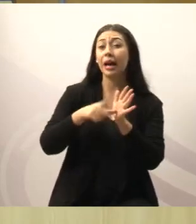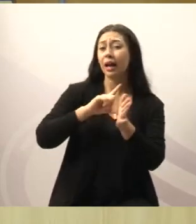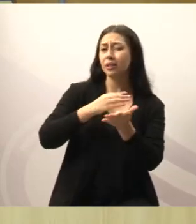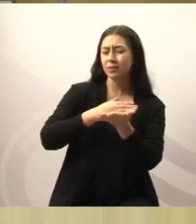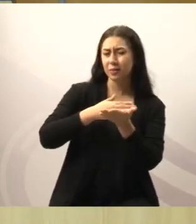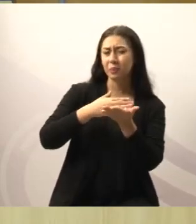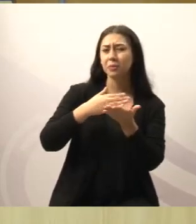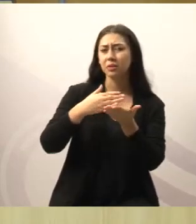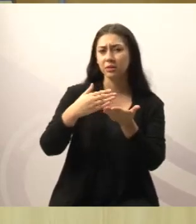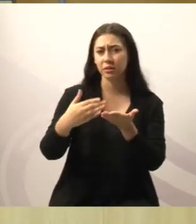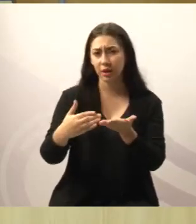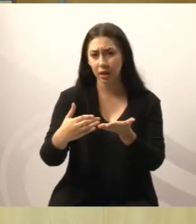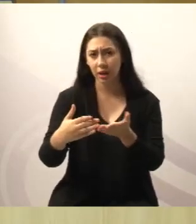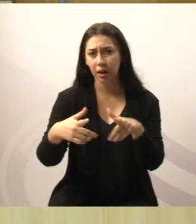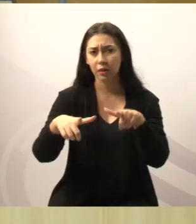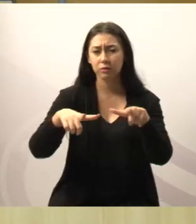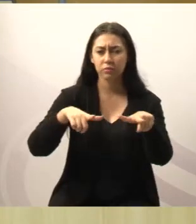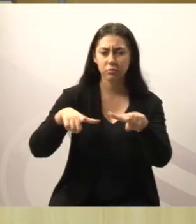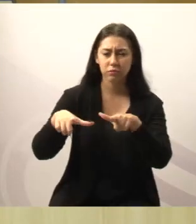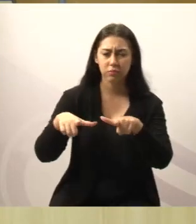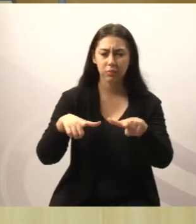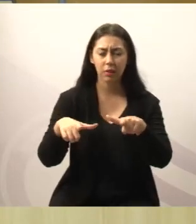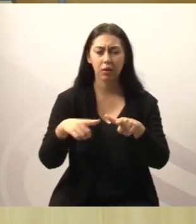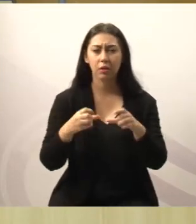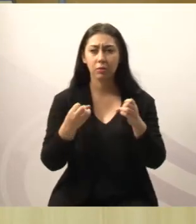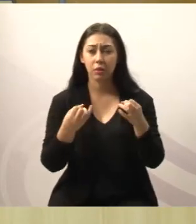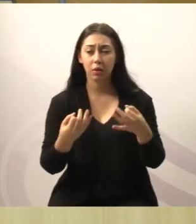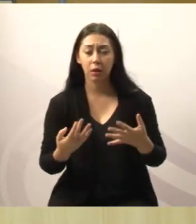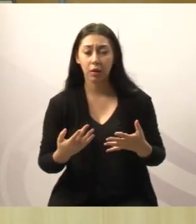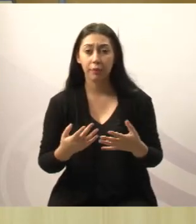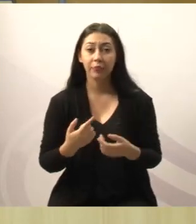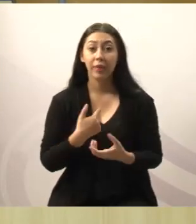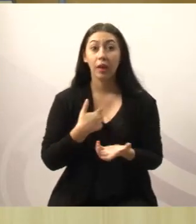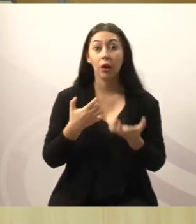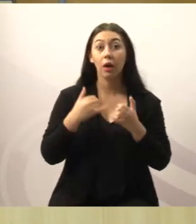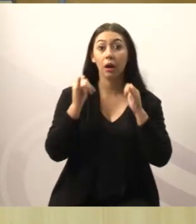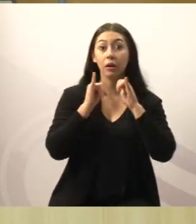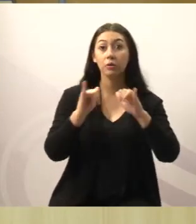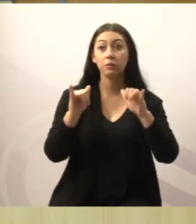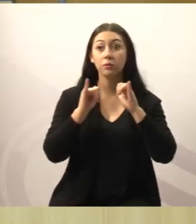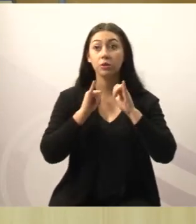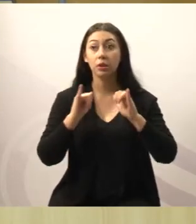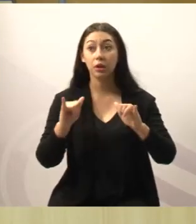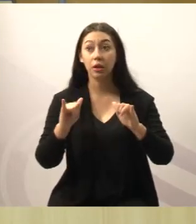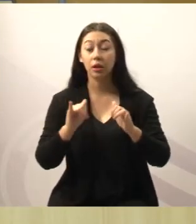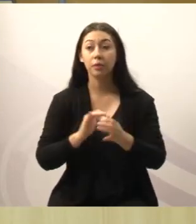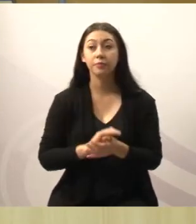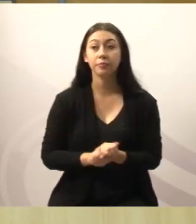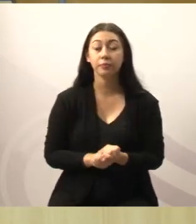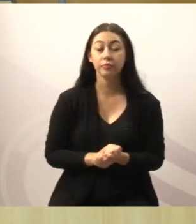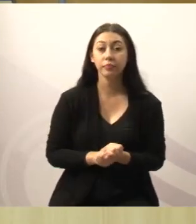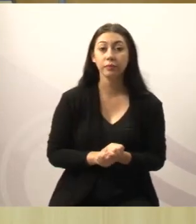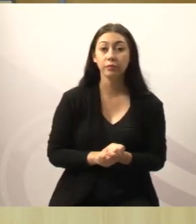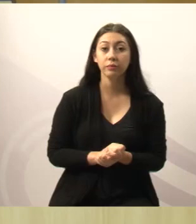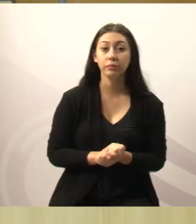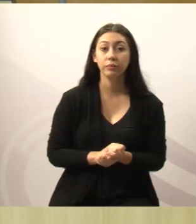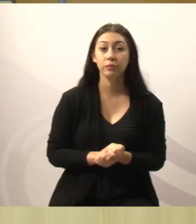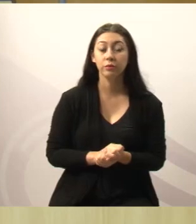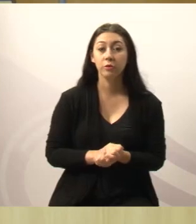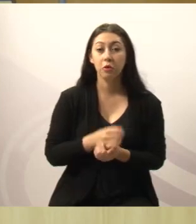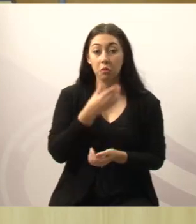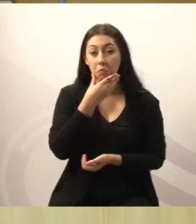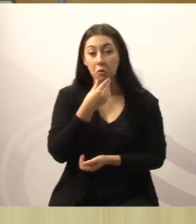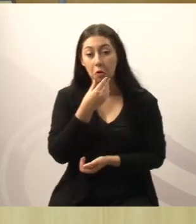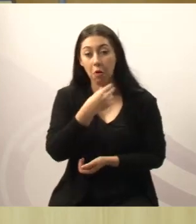entrada aos trabalhos dessa sessão, quero comunicar a todos que o senhor prefeito